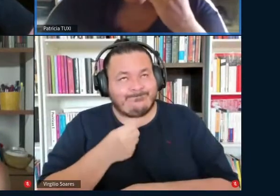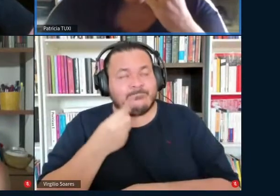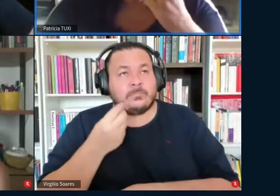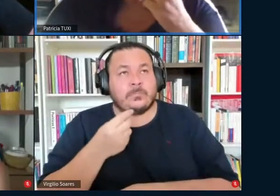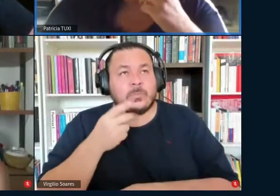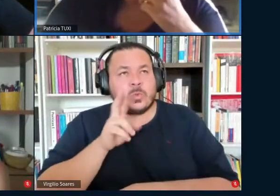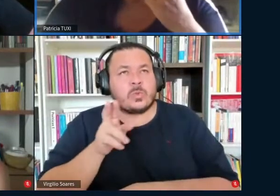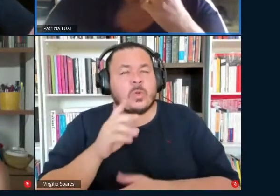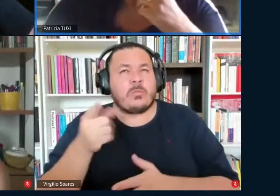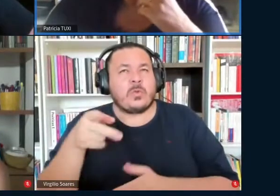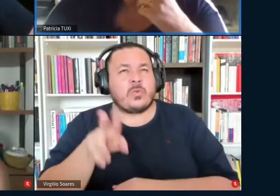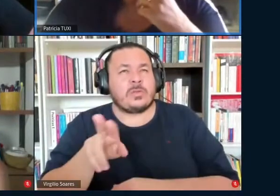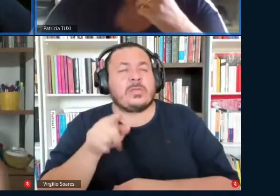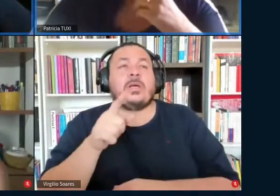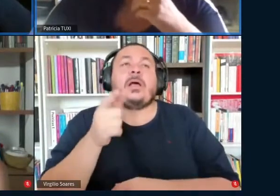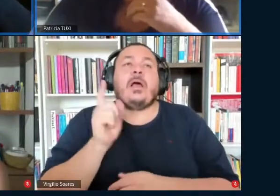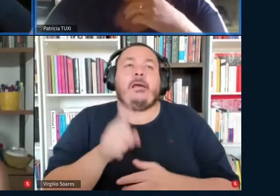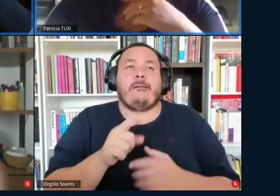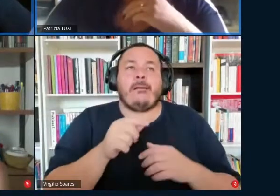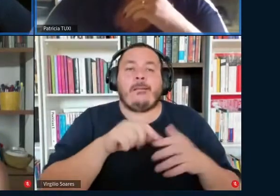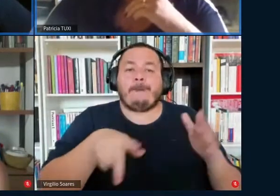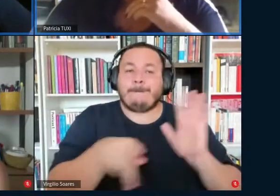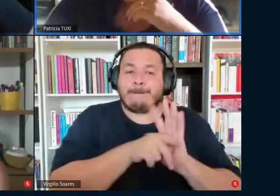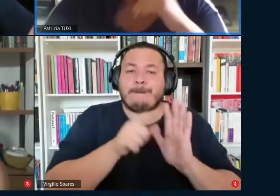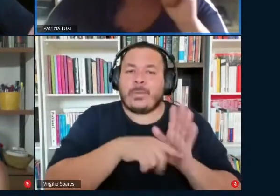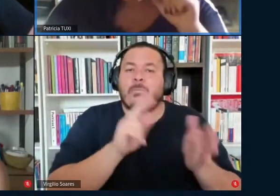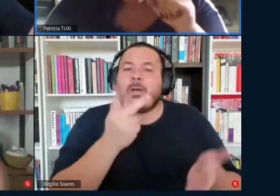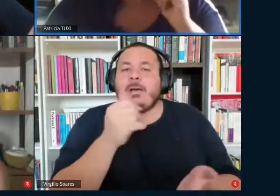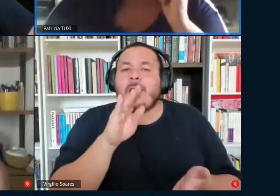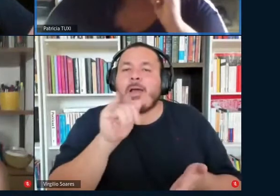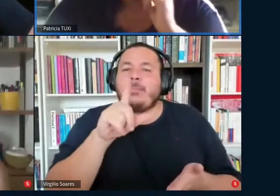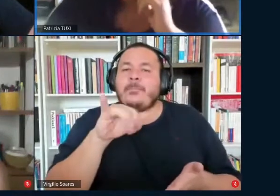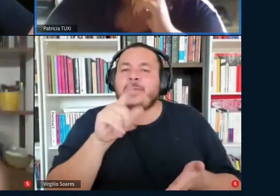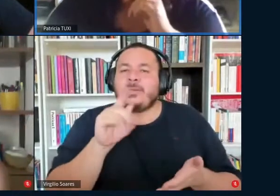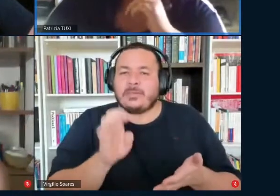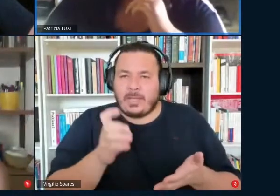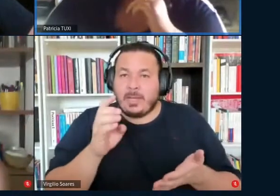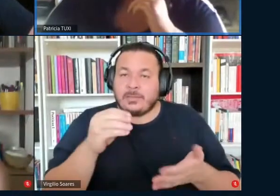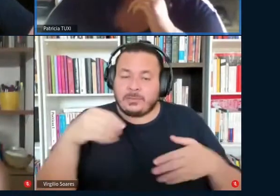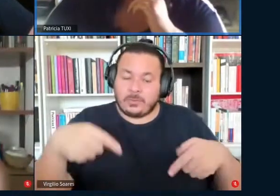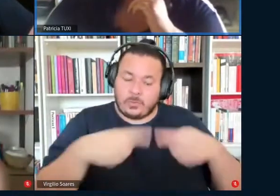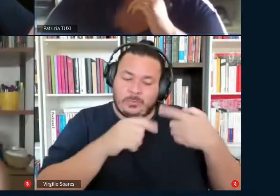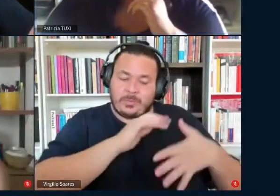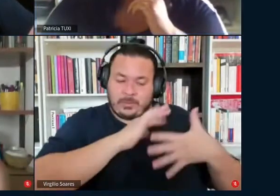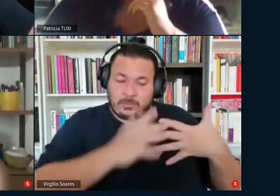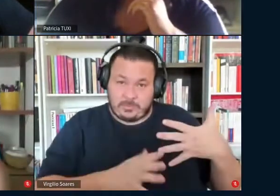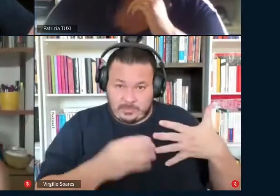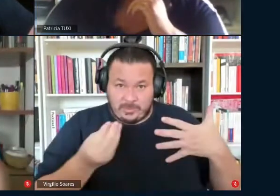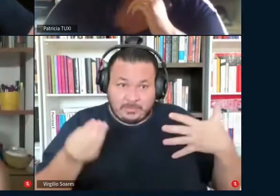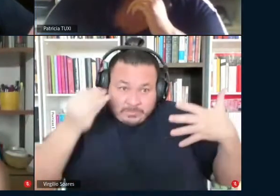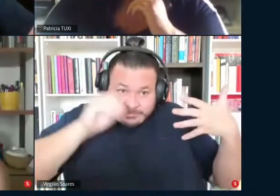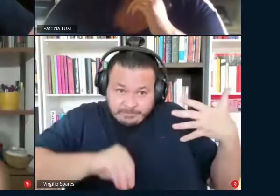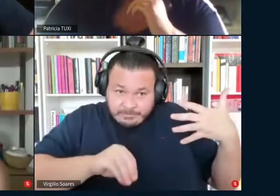essas habilidades próprias para a língua de sinais nesse espaço?